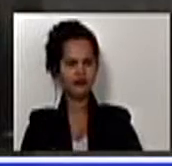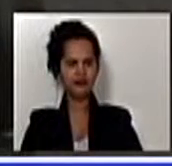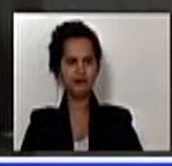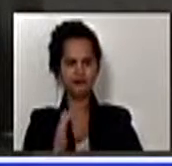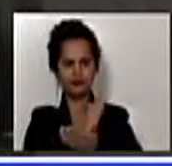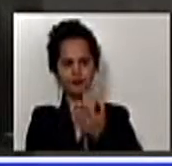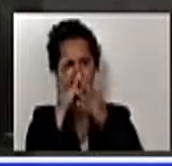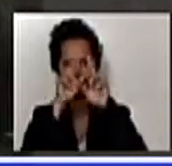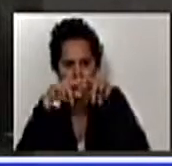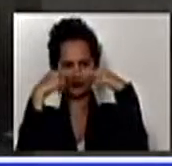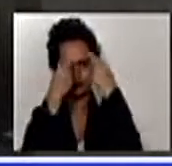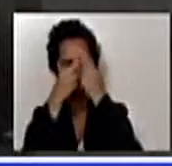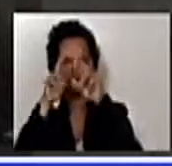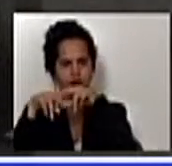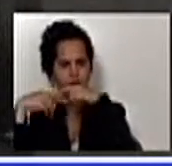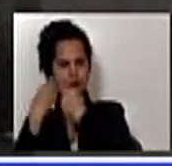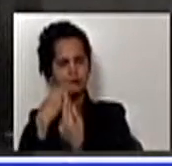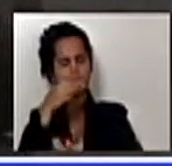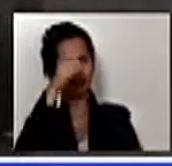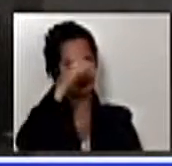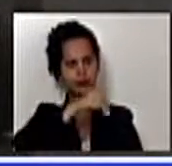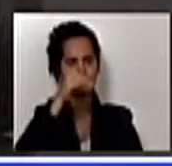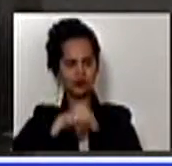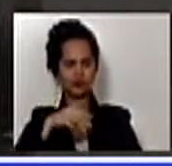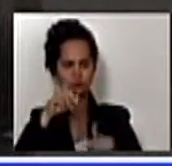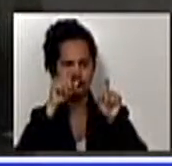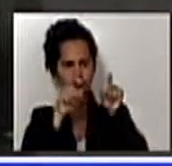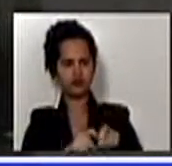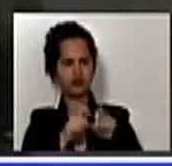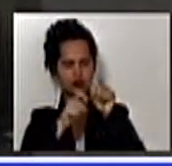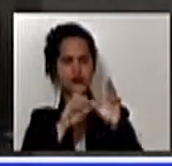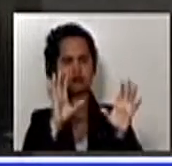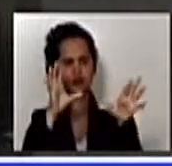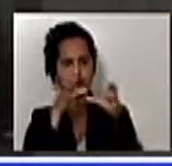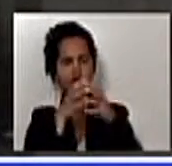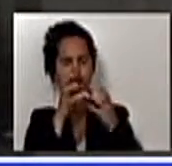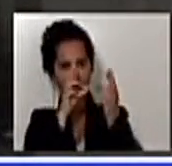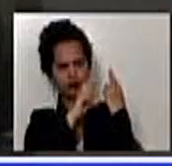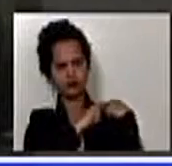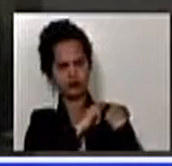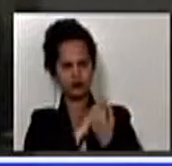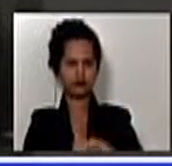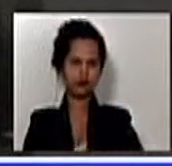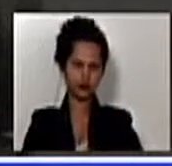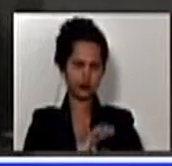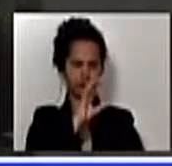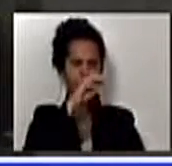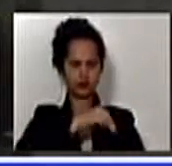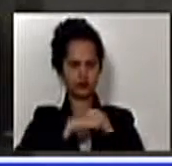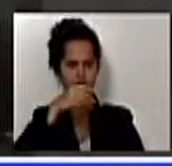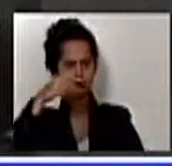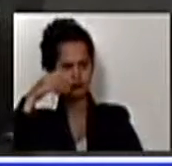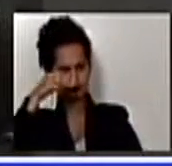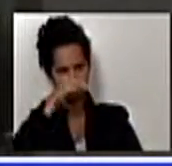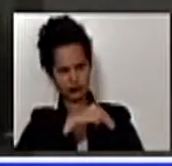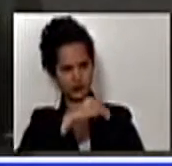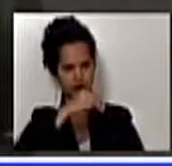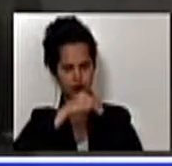algumas reuniões com o ministro da Fazenda e, além disso, as equipes da Fazenda e dos Ministérios de Minas e